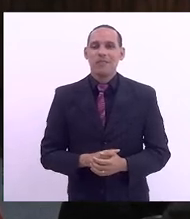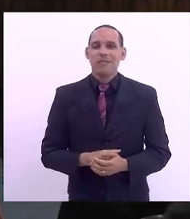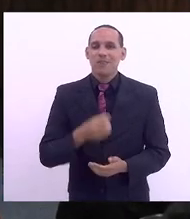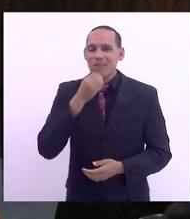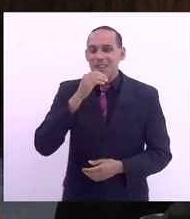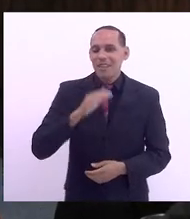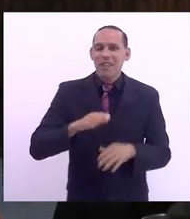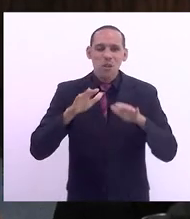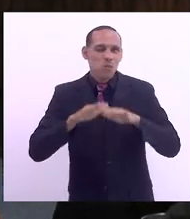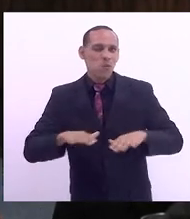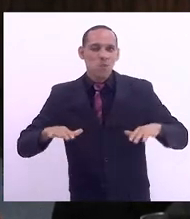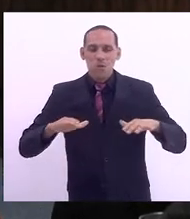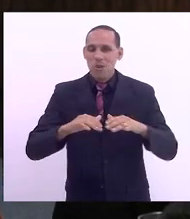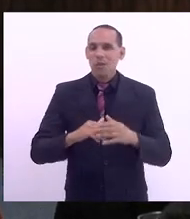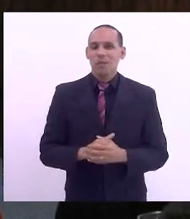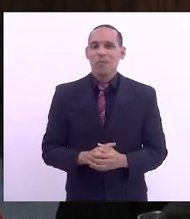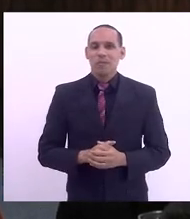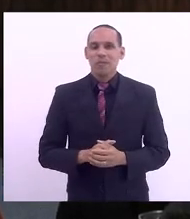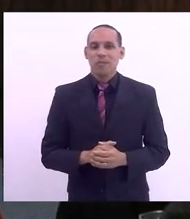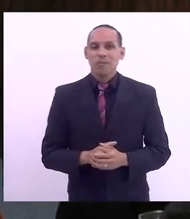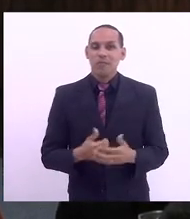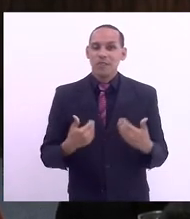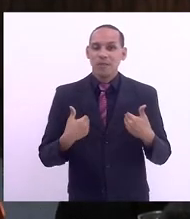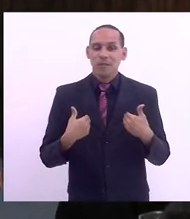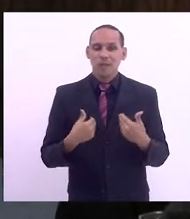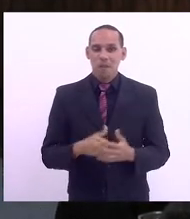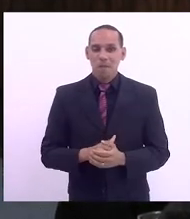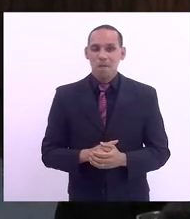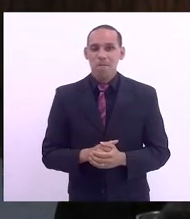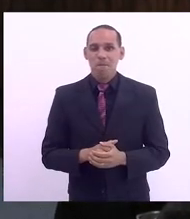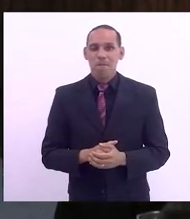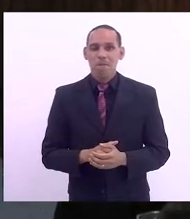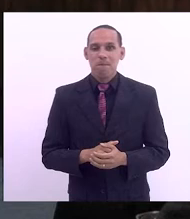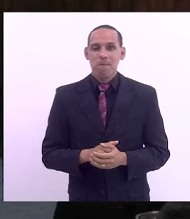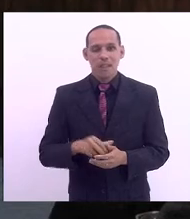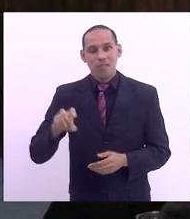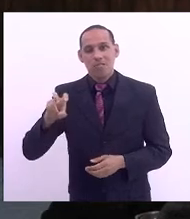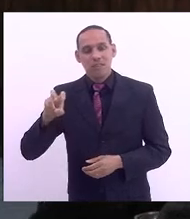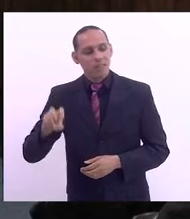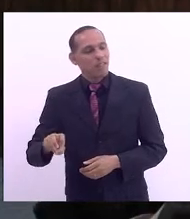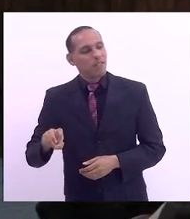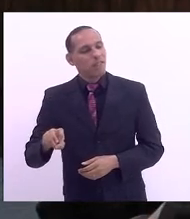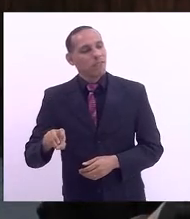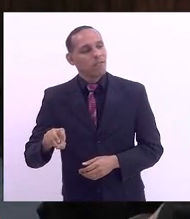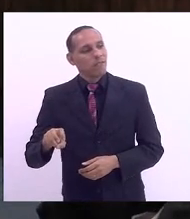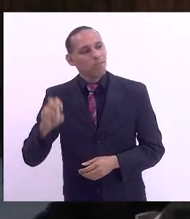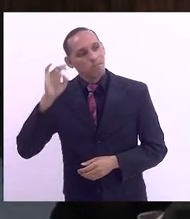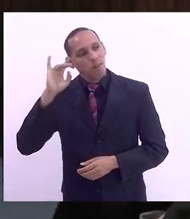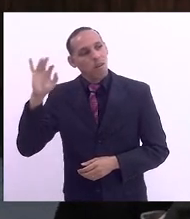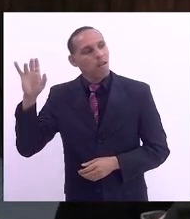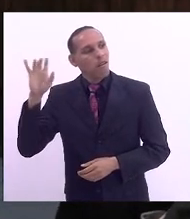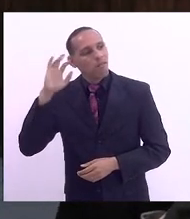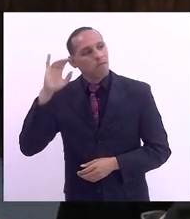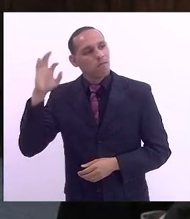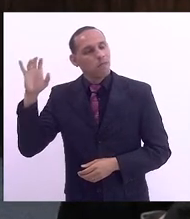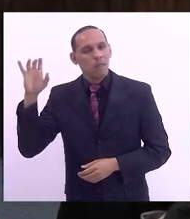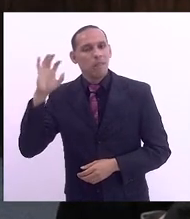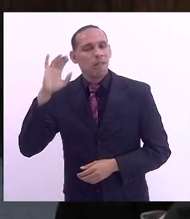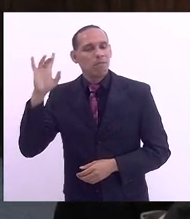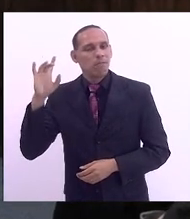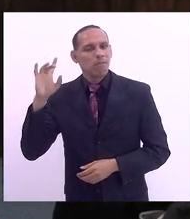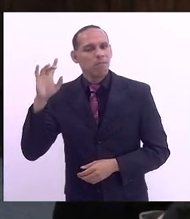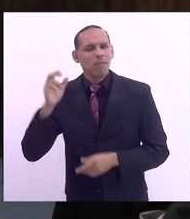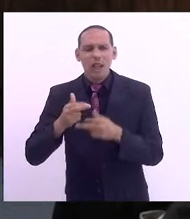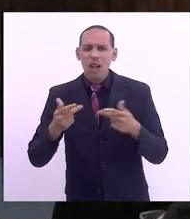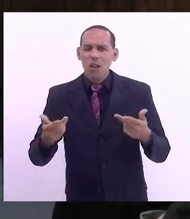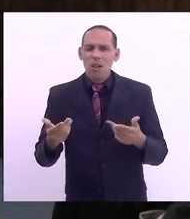Boa tarde a todos. Eu estava ali sentado e estava refletindo sobre uma coisa